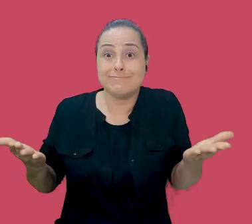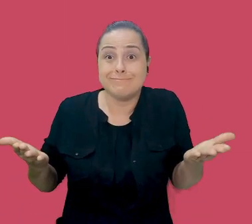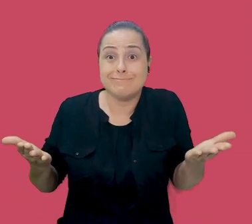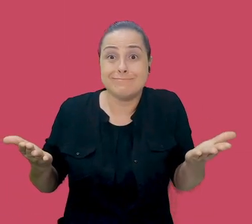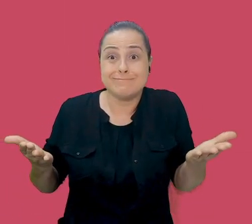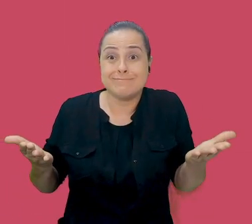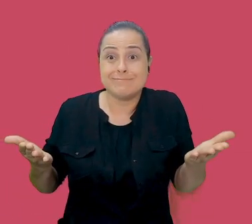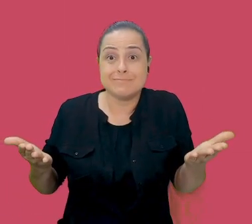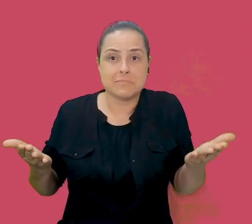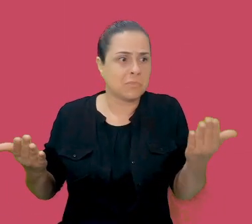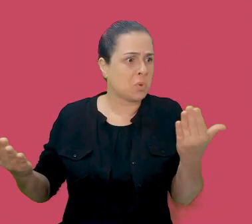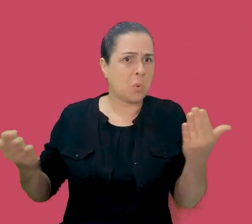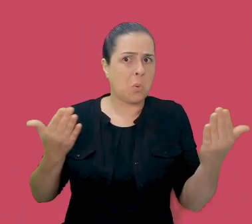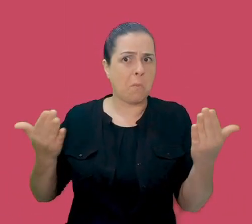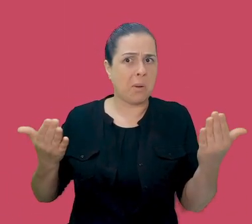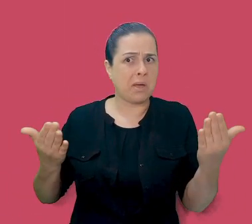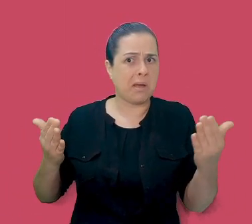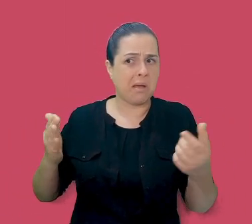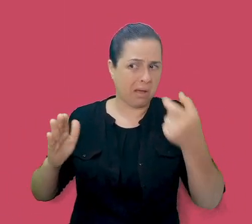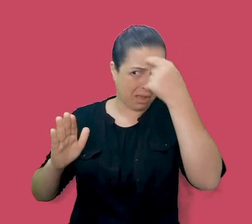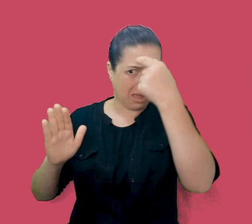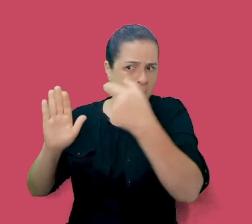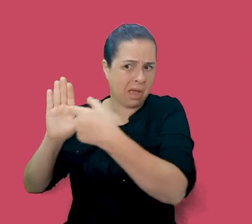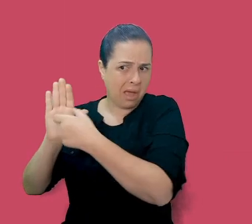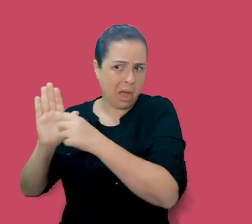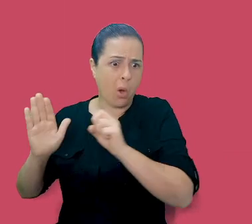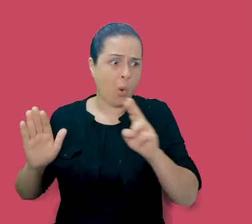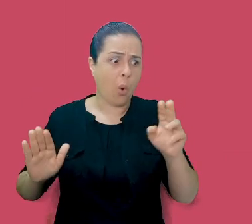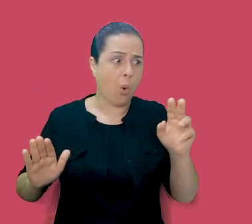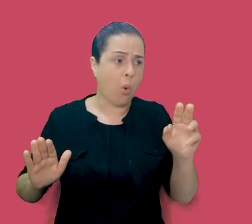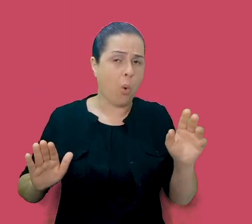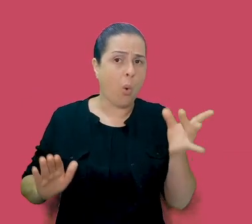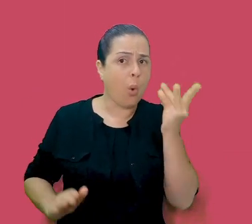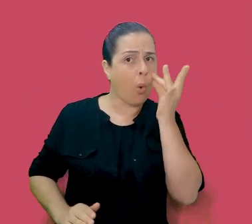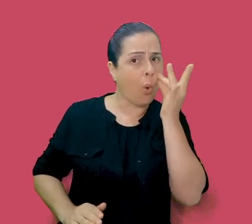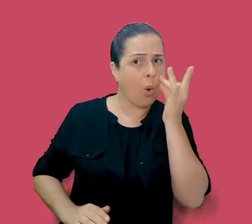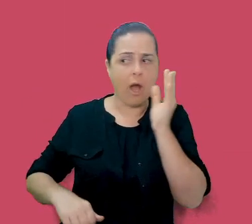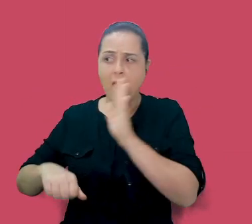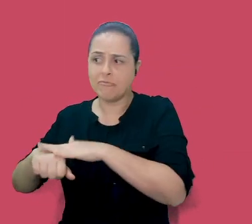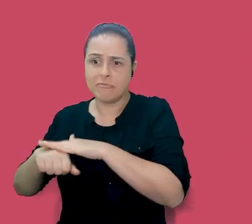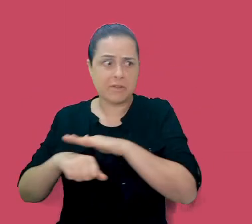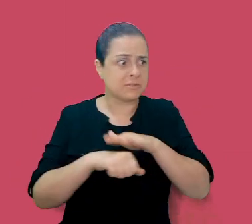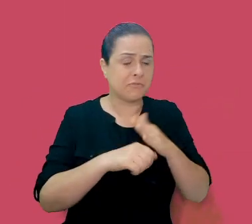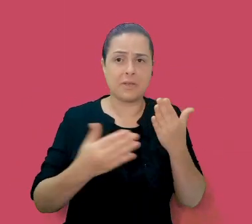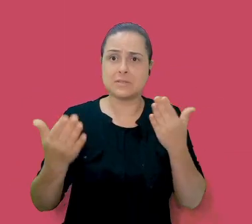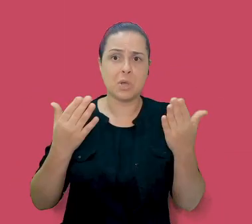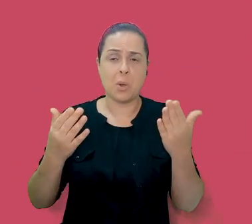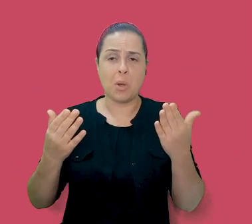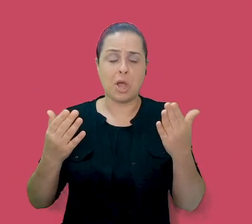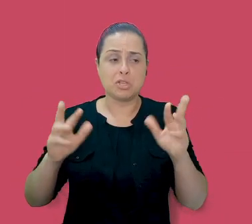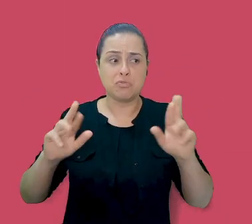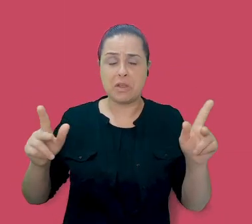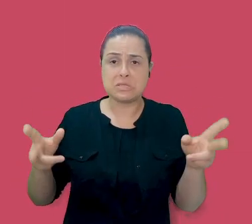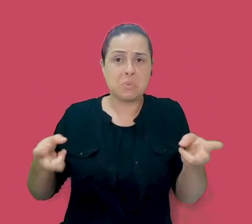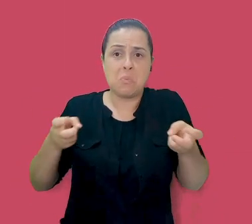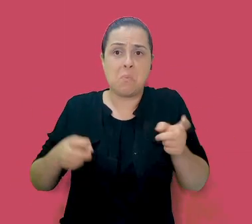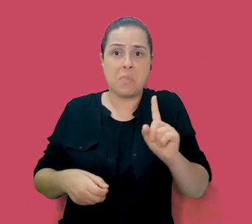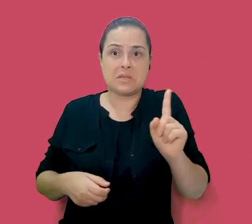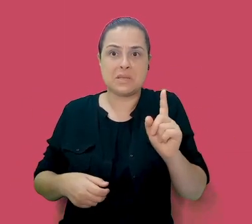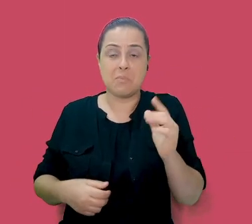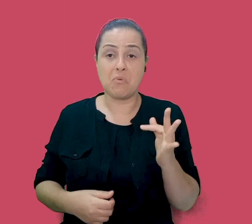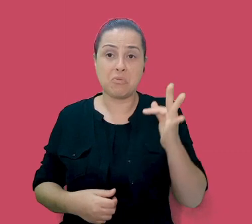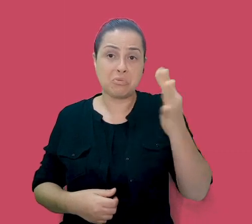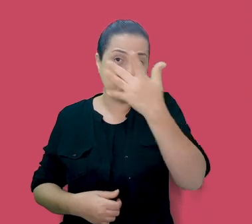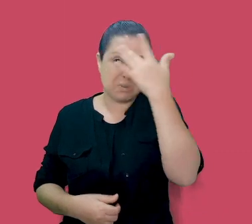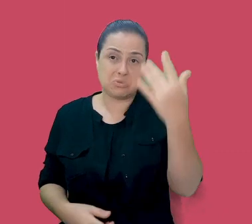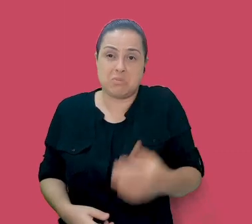das duas coisas é tão grande que daqui a pouco isso vai ser integrado completamente no que a gente tem, e daqui a pouco muitos não vão se importar